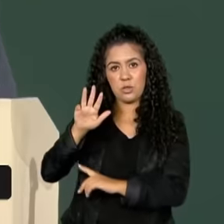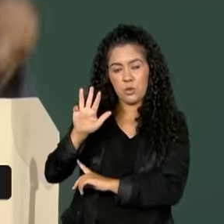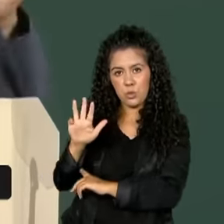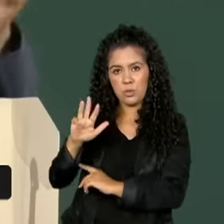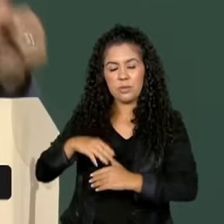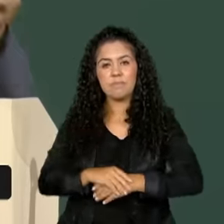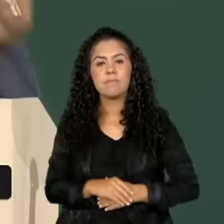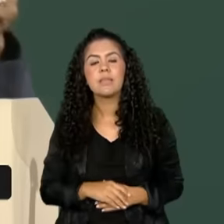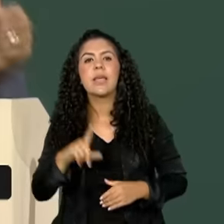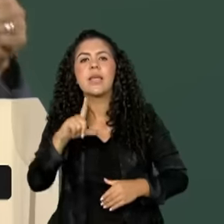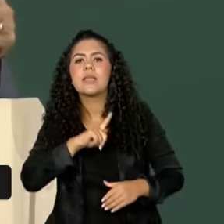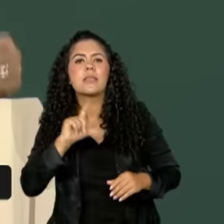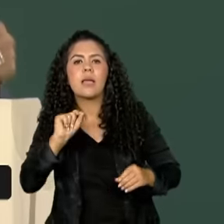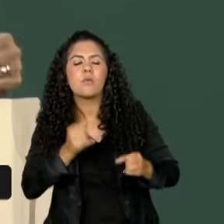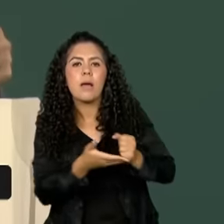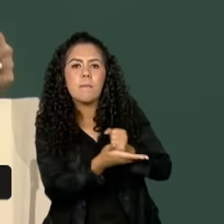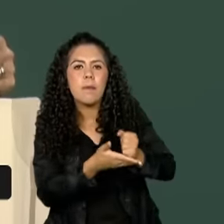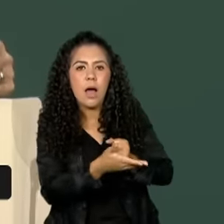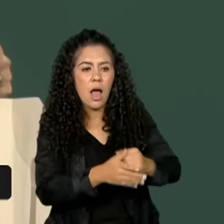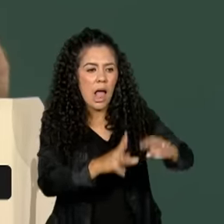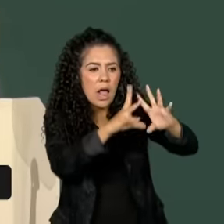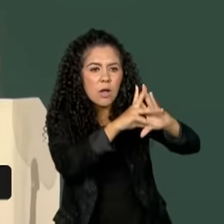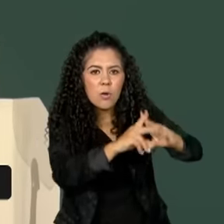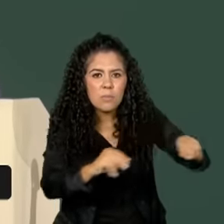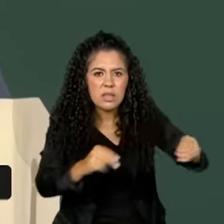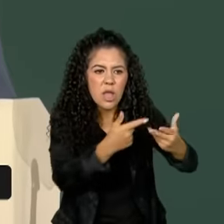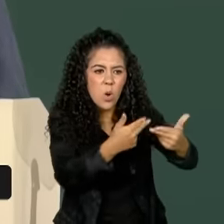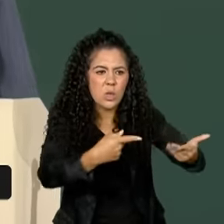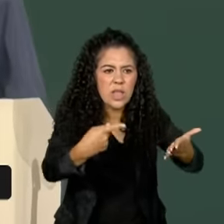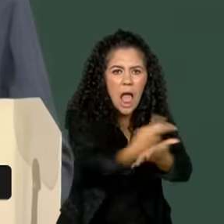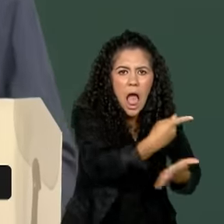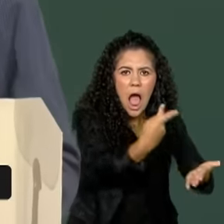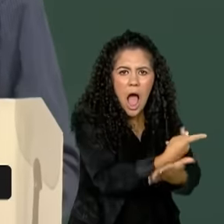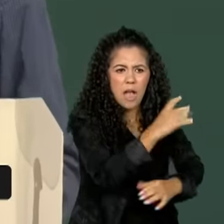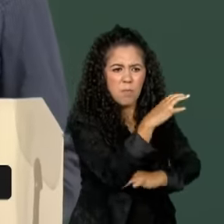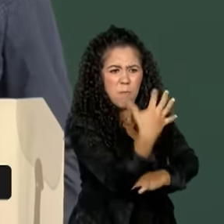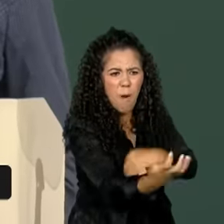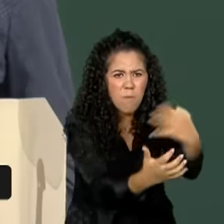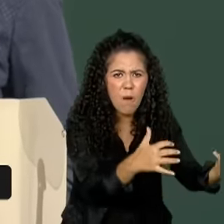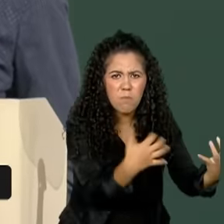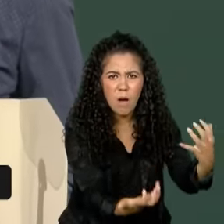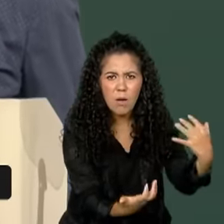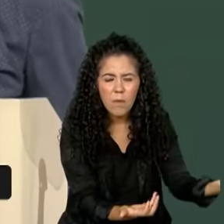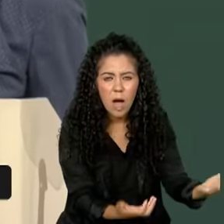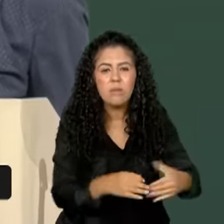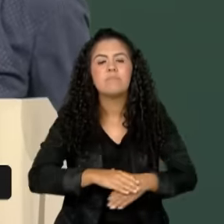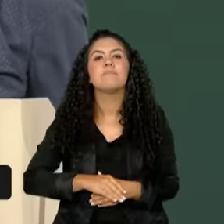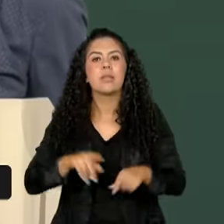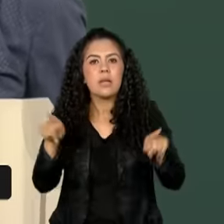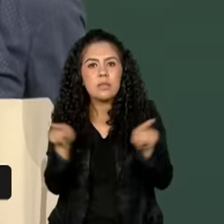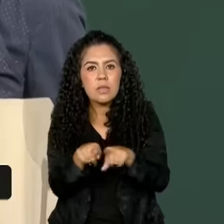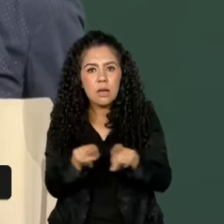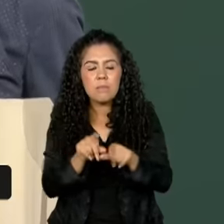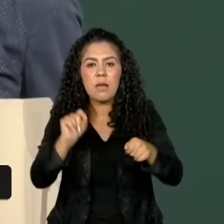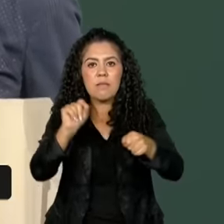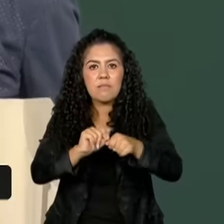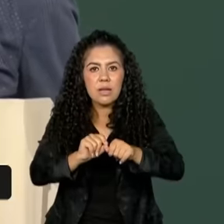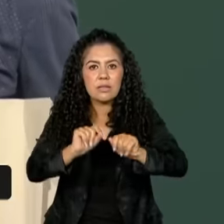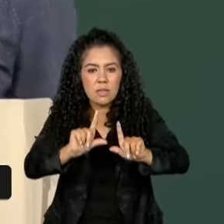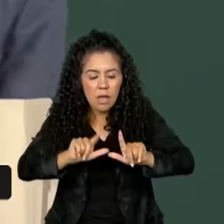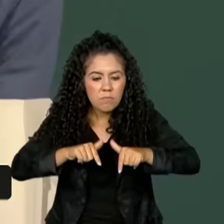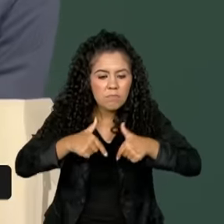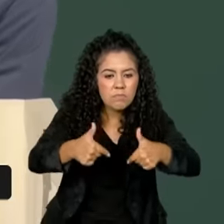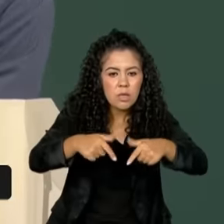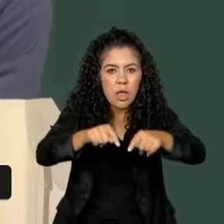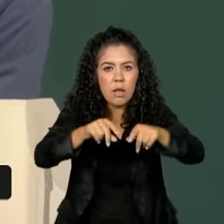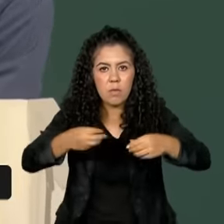baseado em combater as práticas ilegais que destruíam a floresta, fazer o ordenamento territorial,